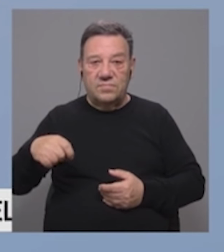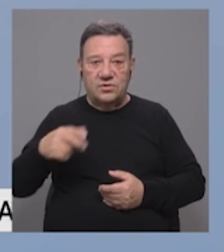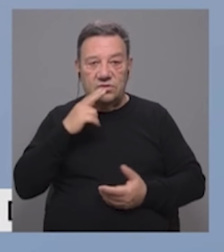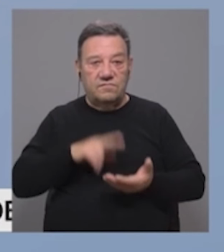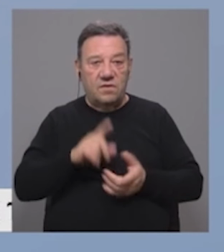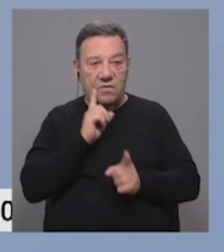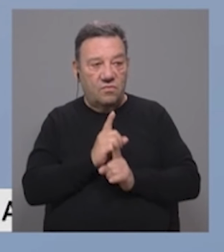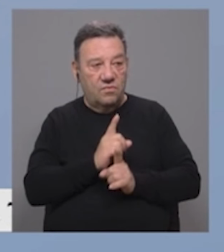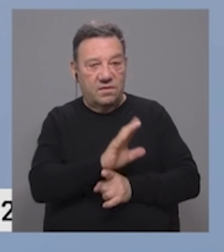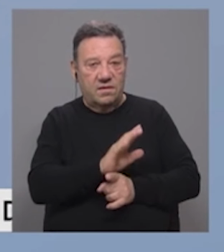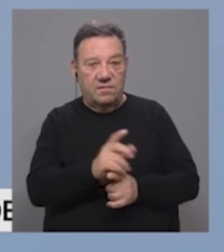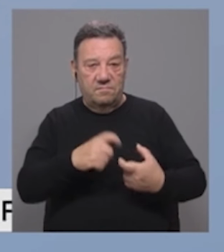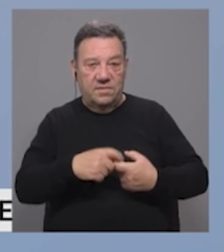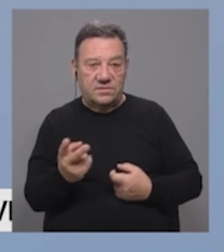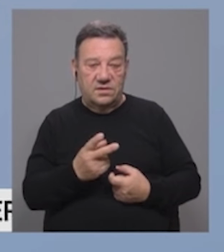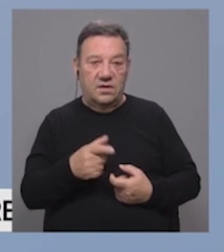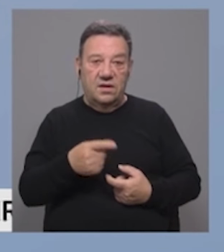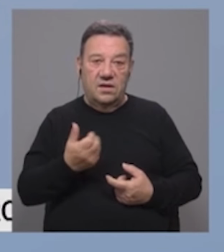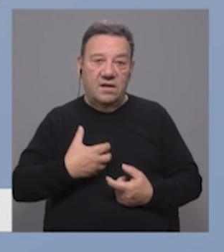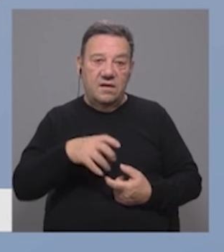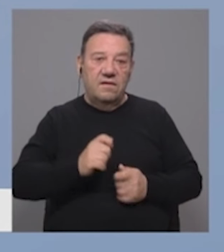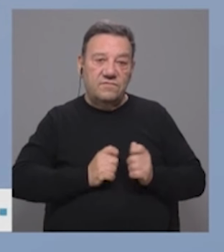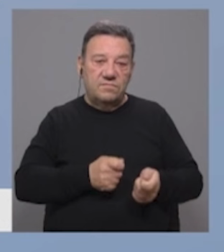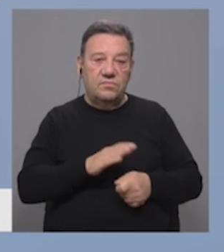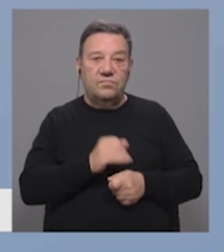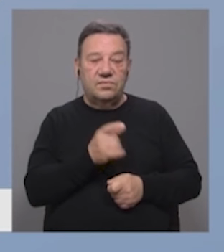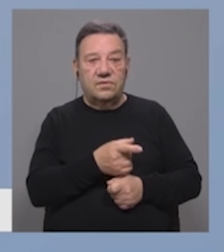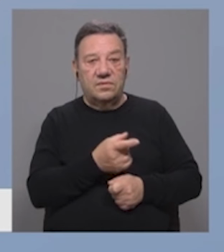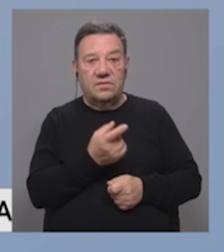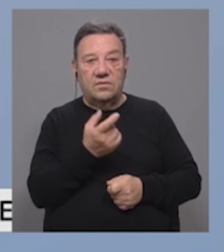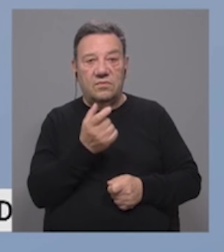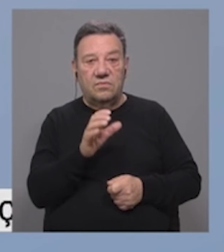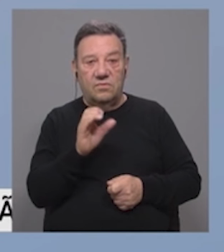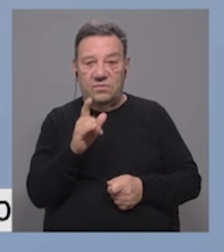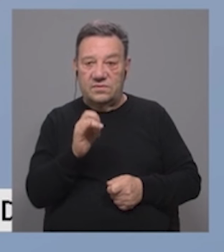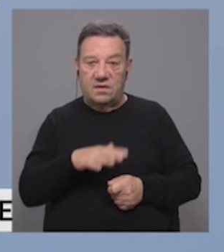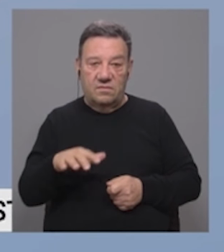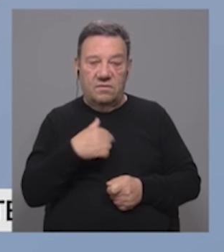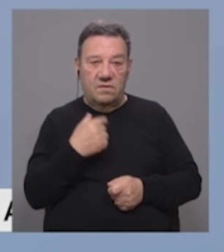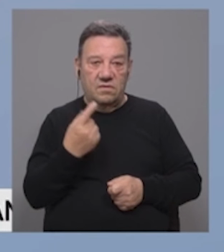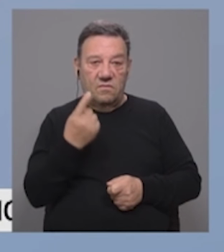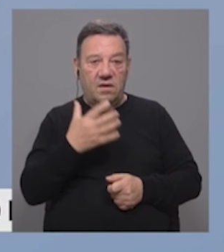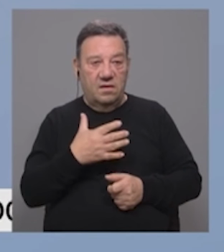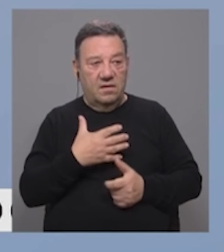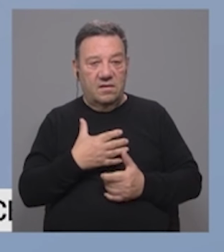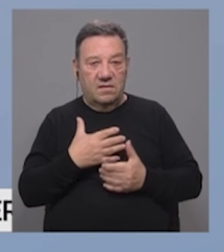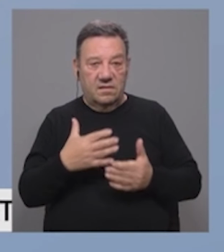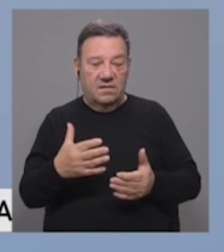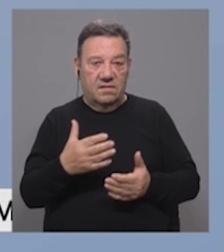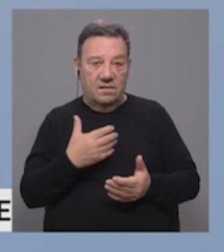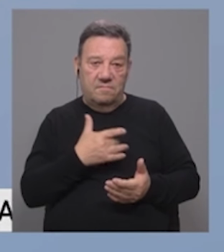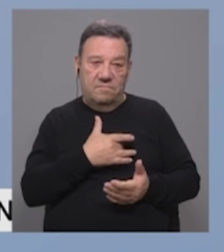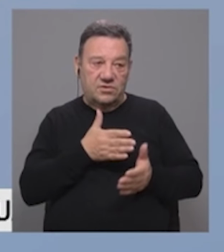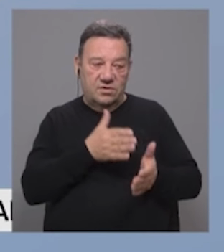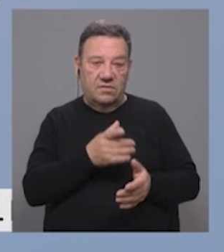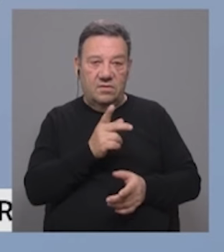a continuidade desta parceria, este investimento, pelo facto de o Conselho ter uma grande